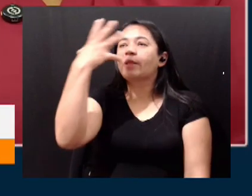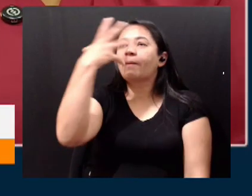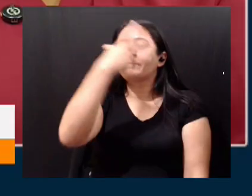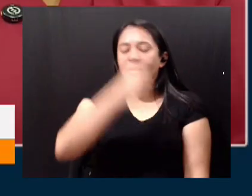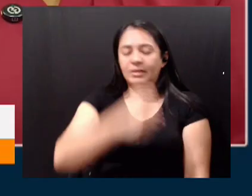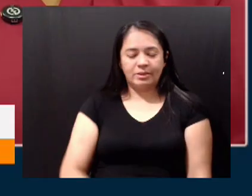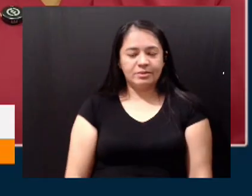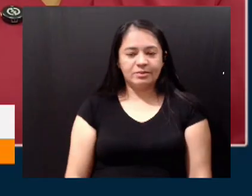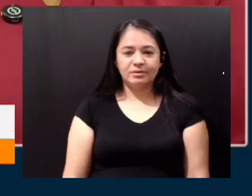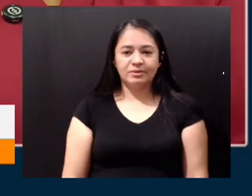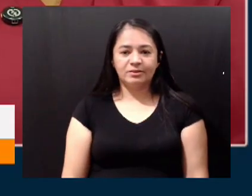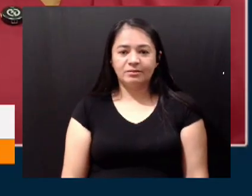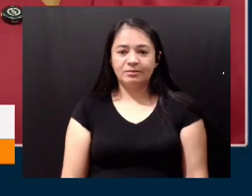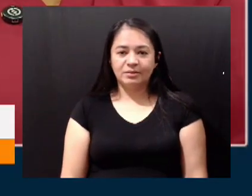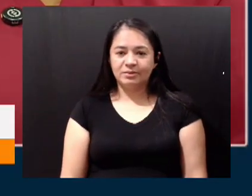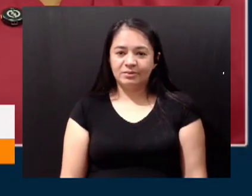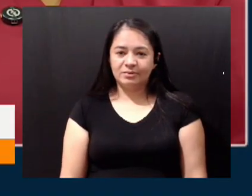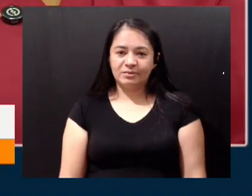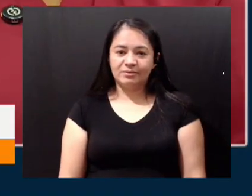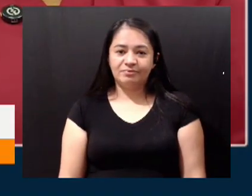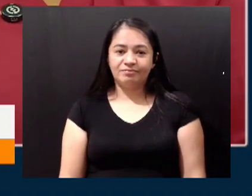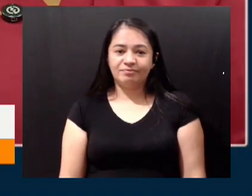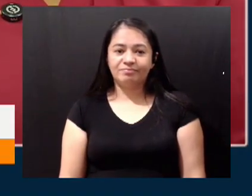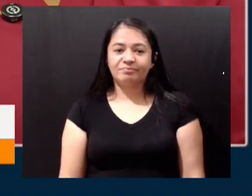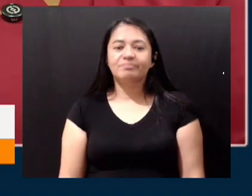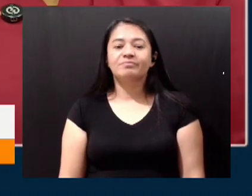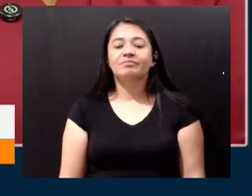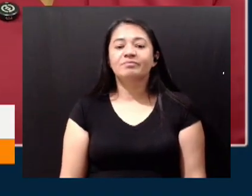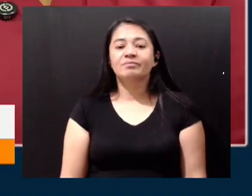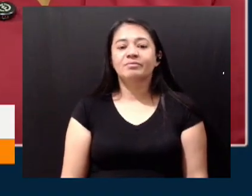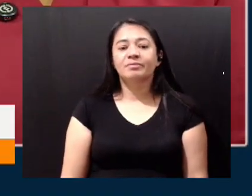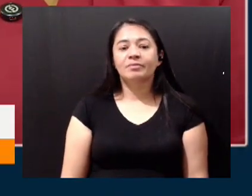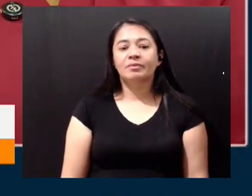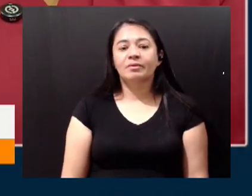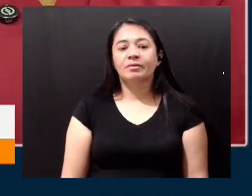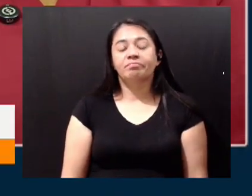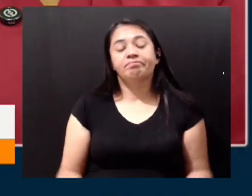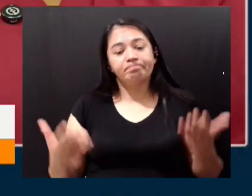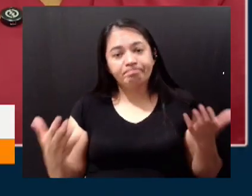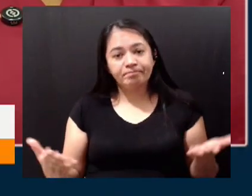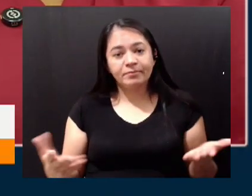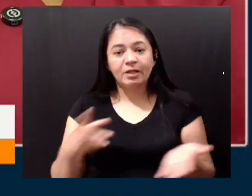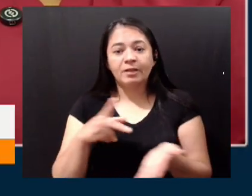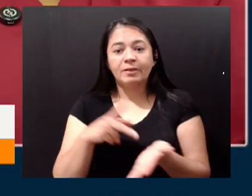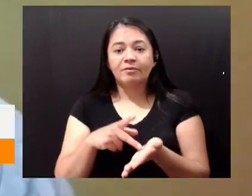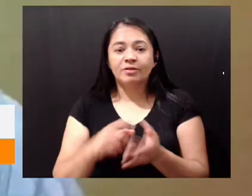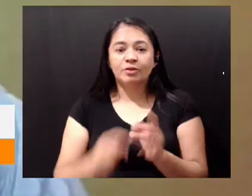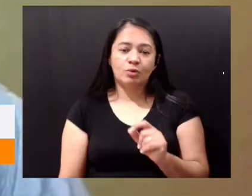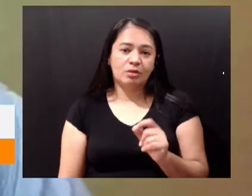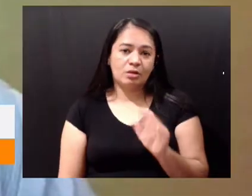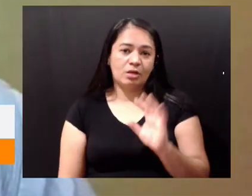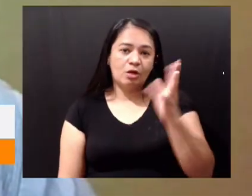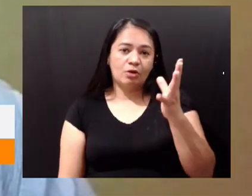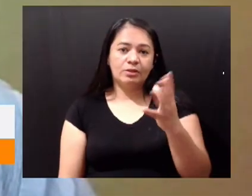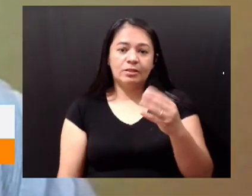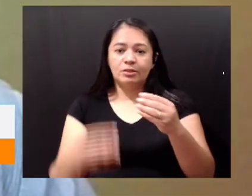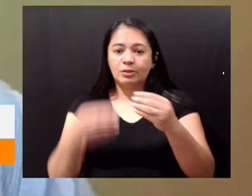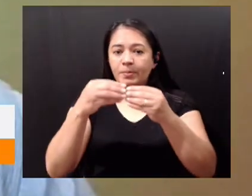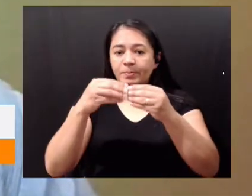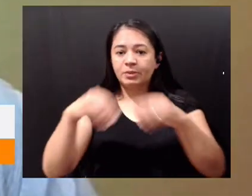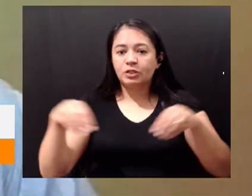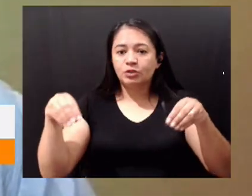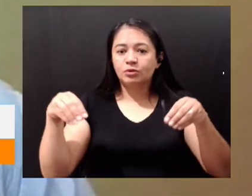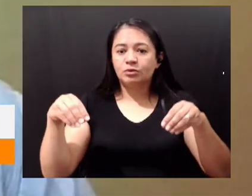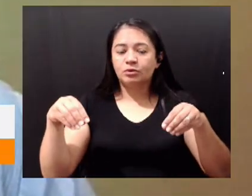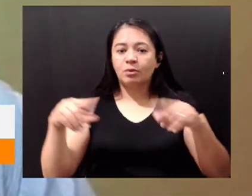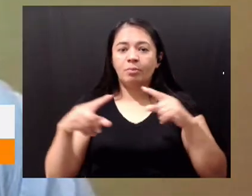soro da beleza. Na Uhum. beleza, verdade, é verdade. pois é, na verdade está causando danos, porque uma pessoa